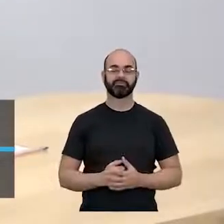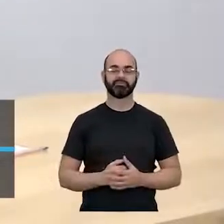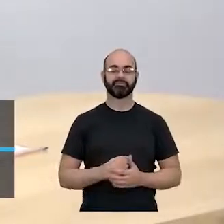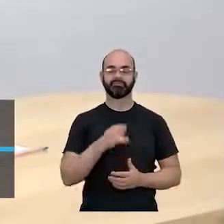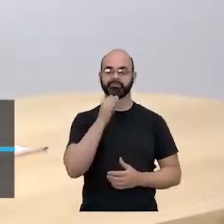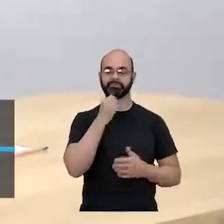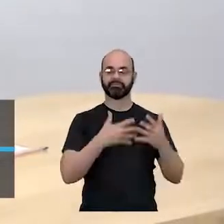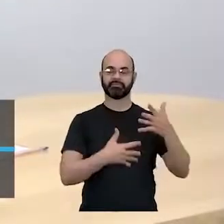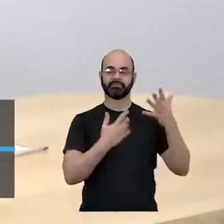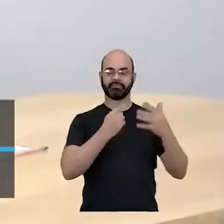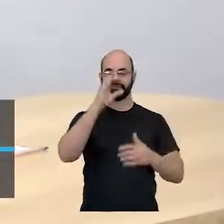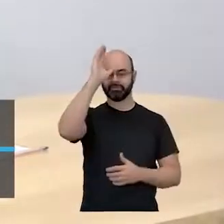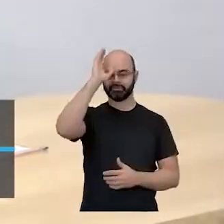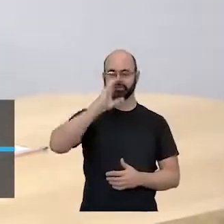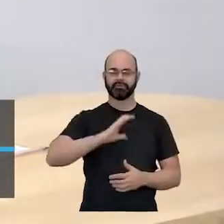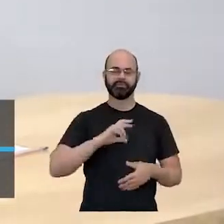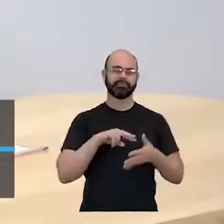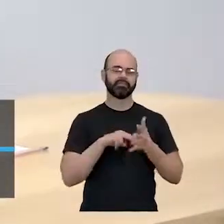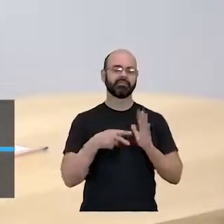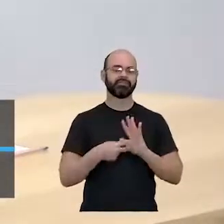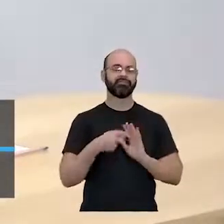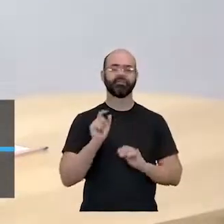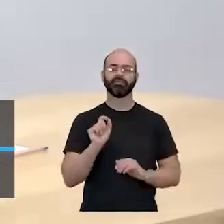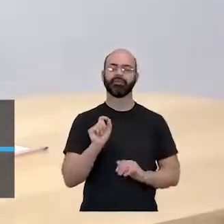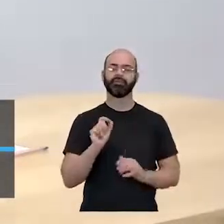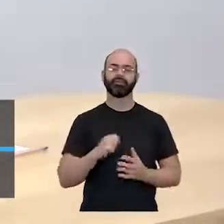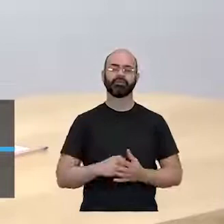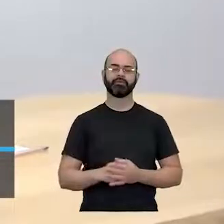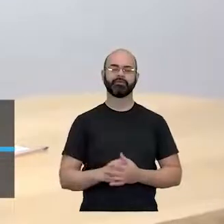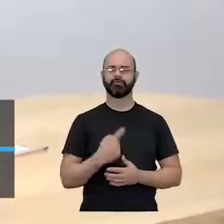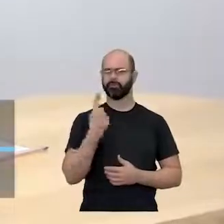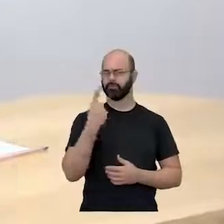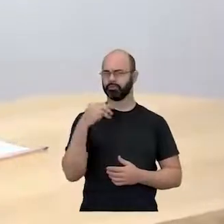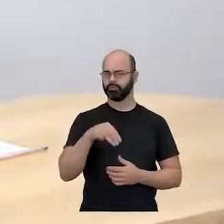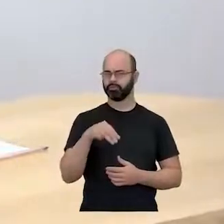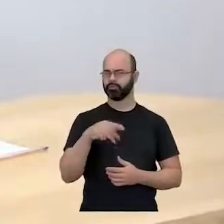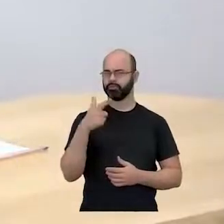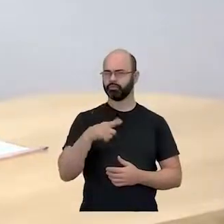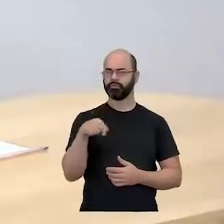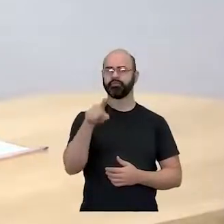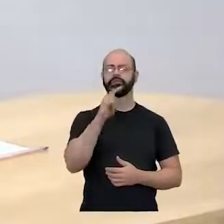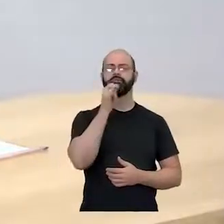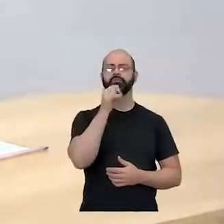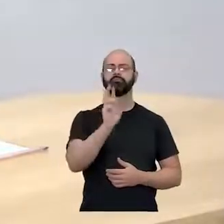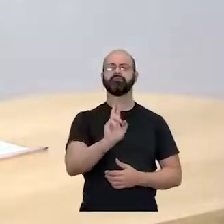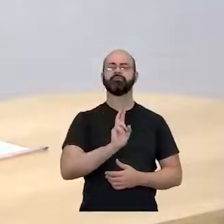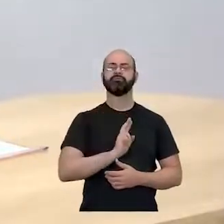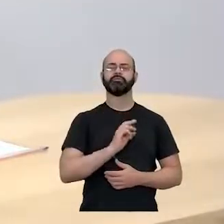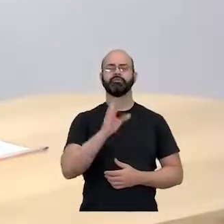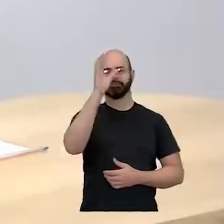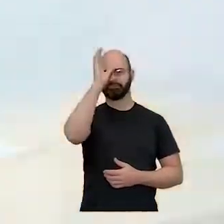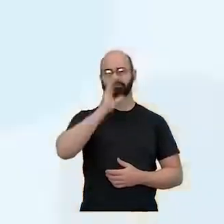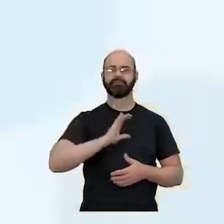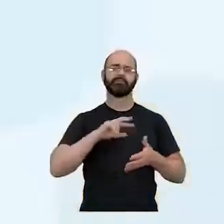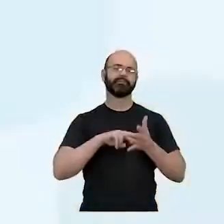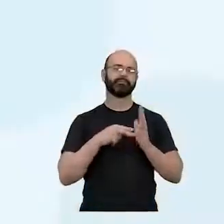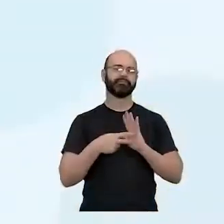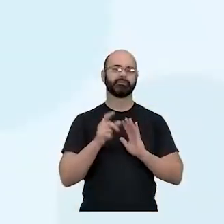de cidadania. Vamos pegar um minutinho então? Um minutinho para um exemplo de cidadania.